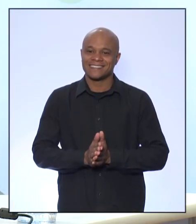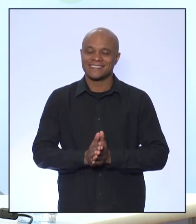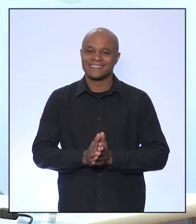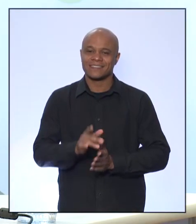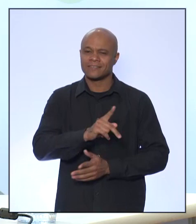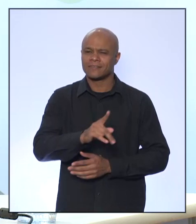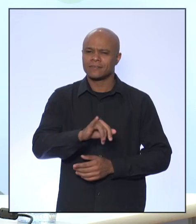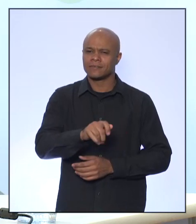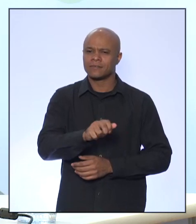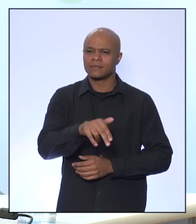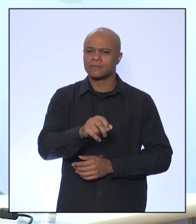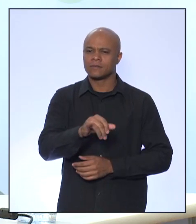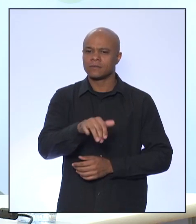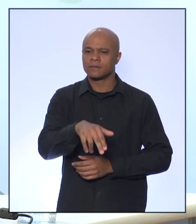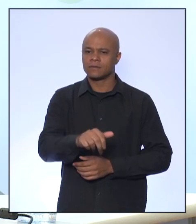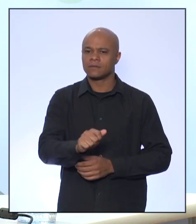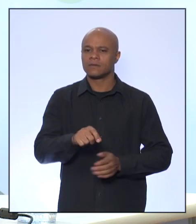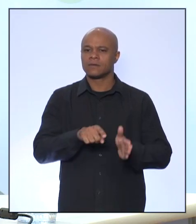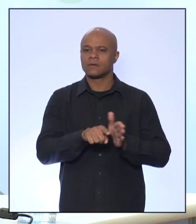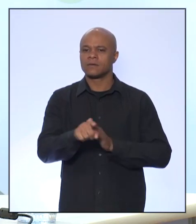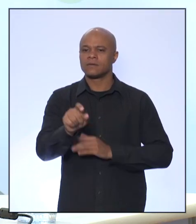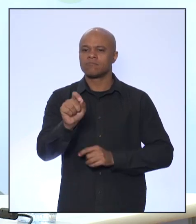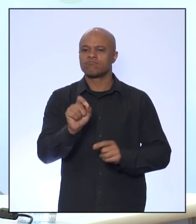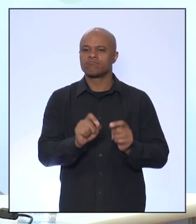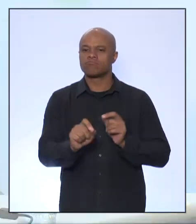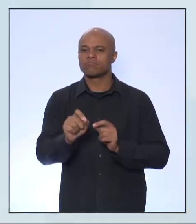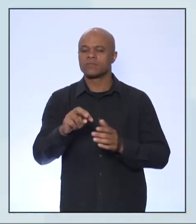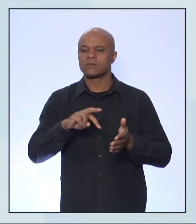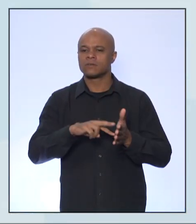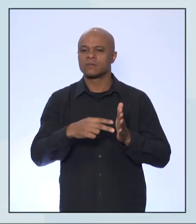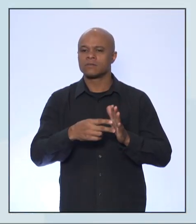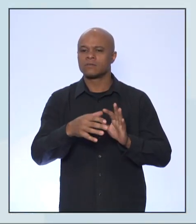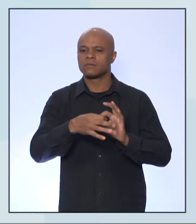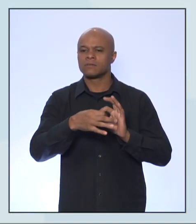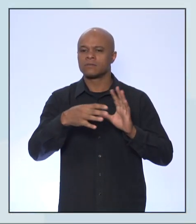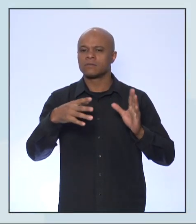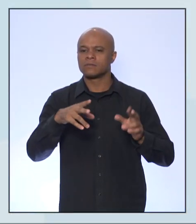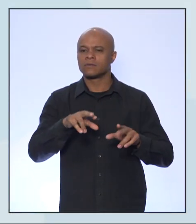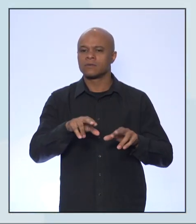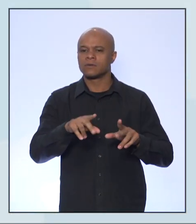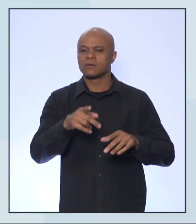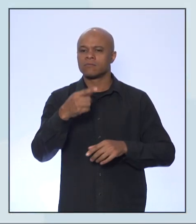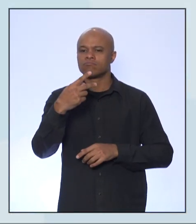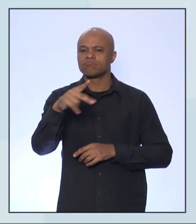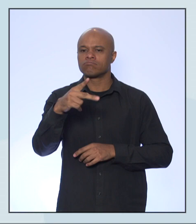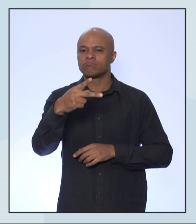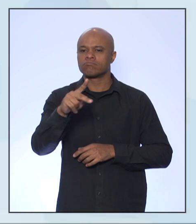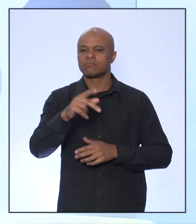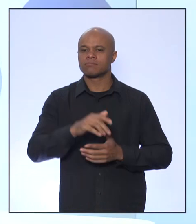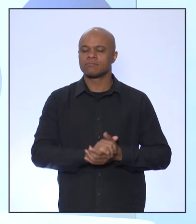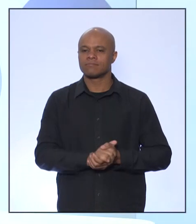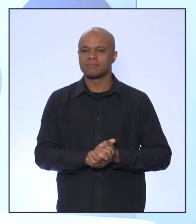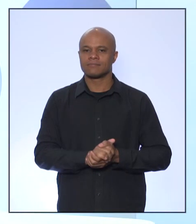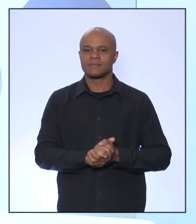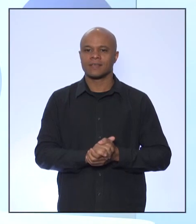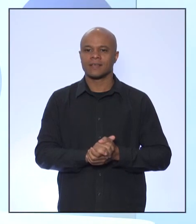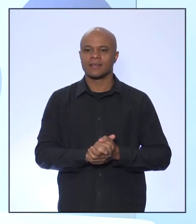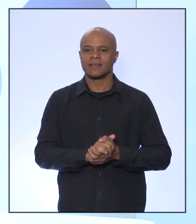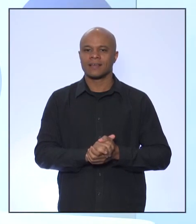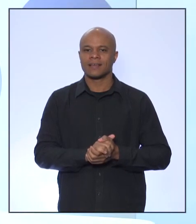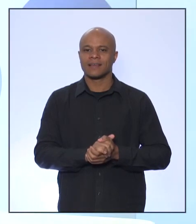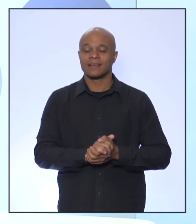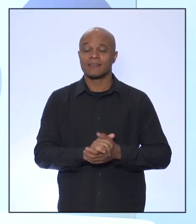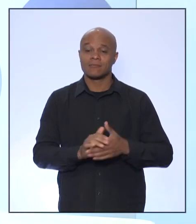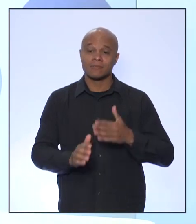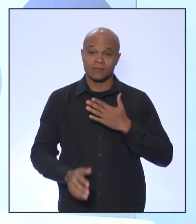Professora Janaína, a pergunta é: o que significa liberdade e igualdade para você? Bom, para